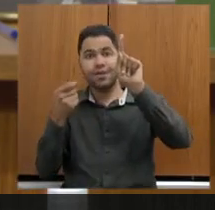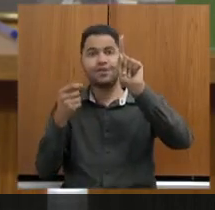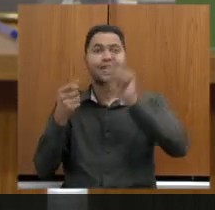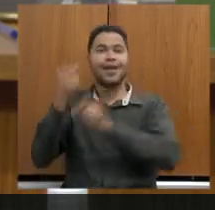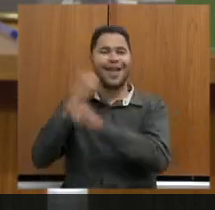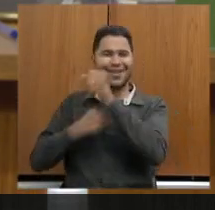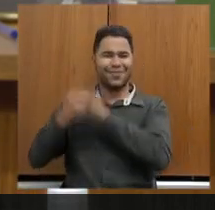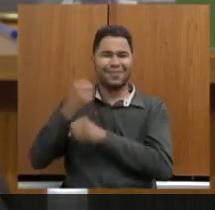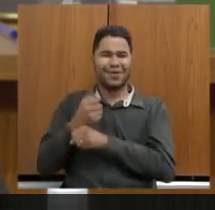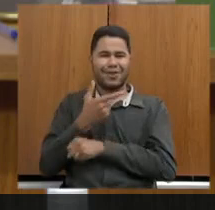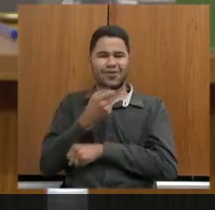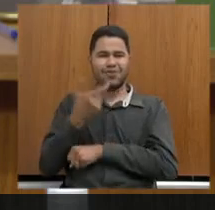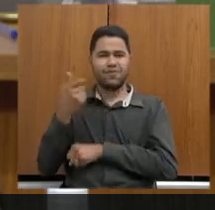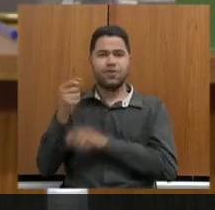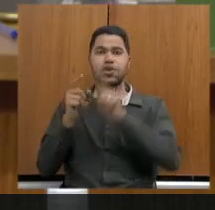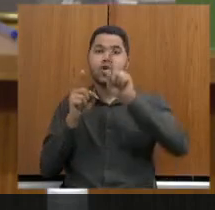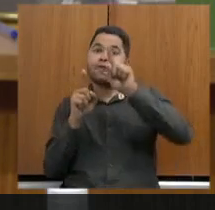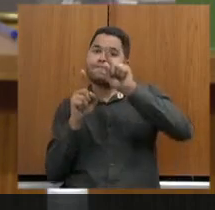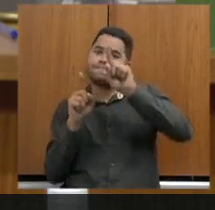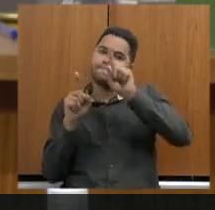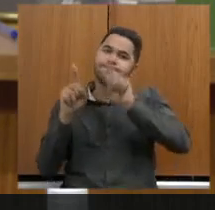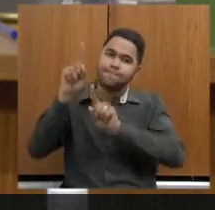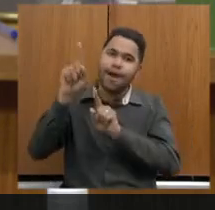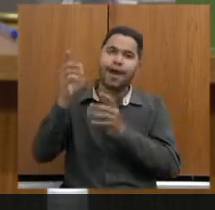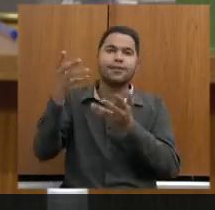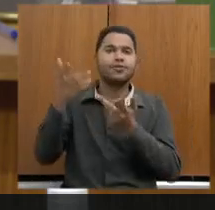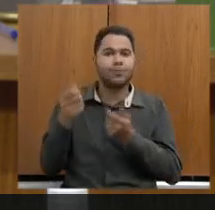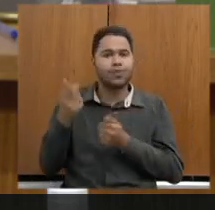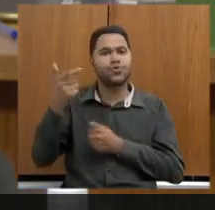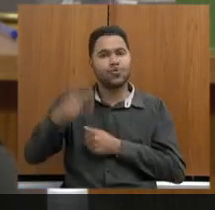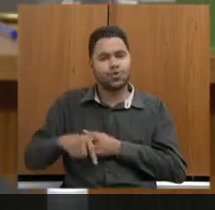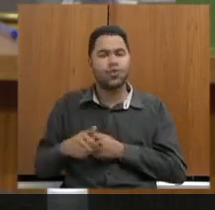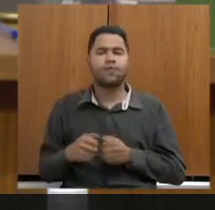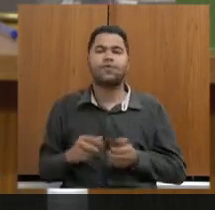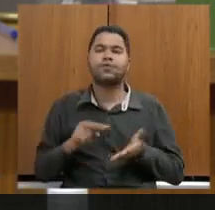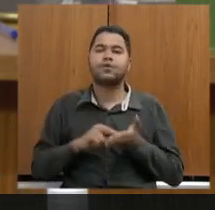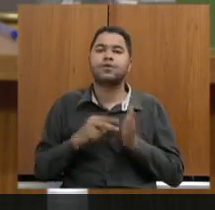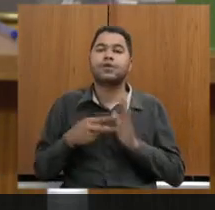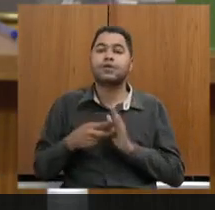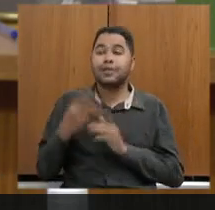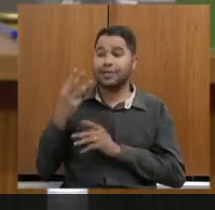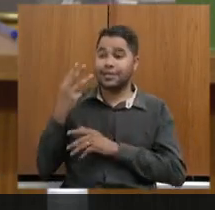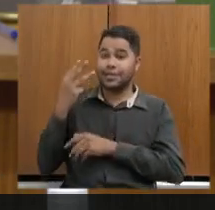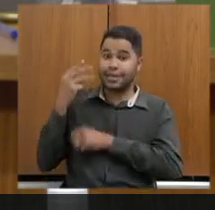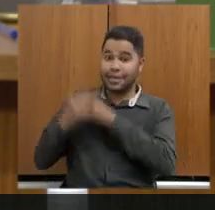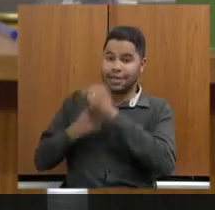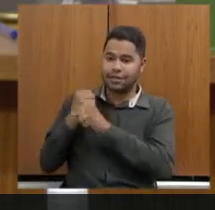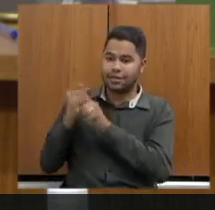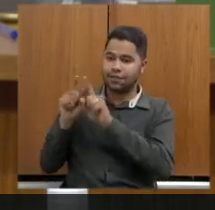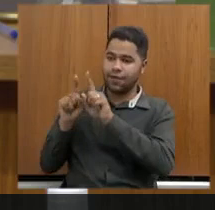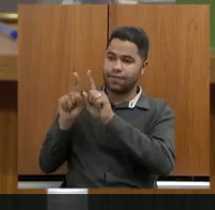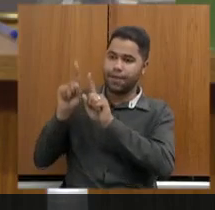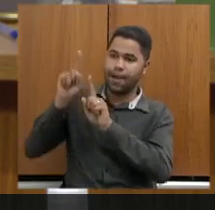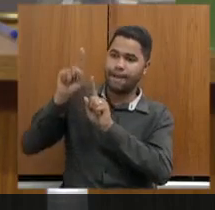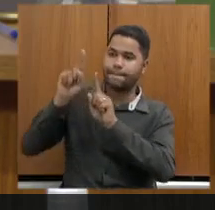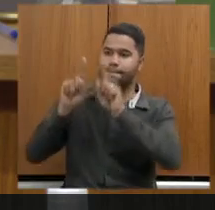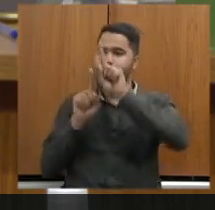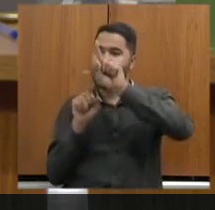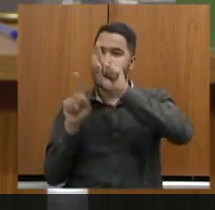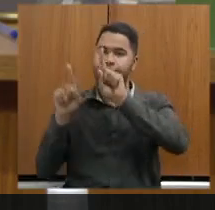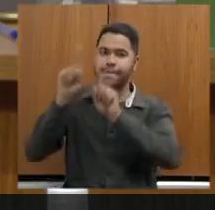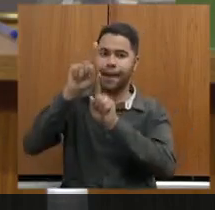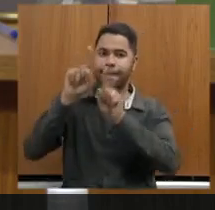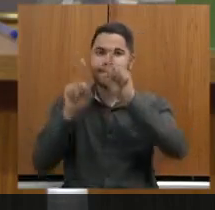no ano passado nós batemos o recorde novamente ou seja nos últimos três anos anos recorde sobre